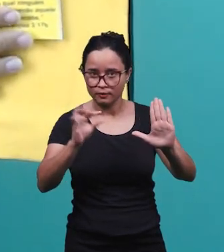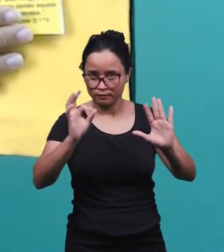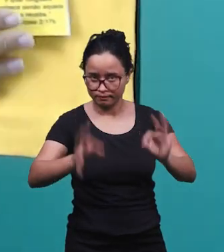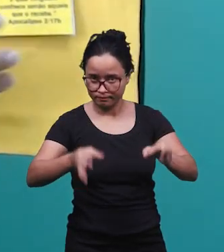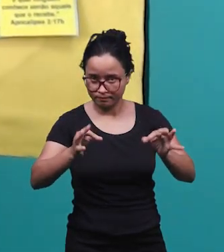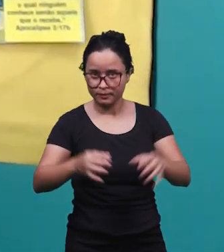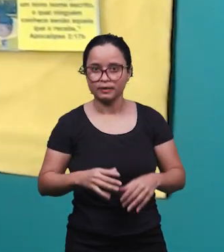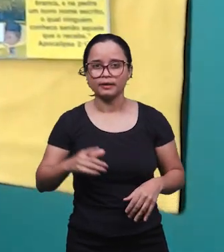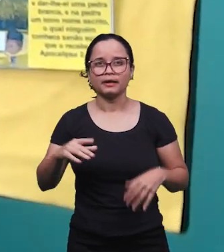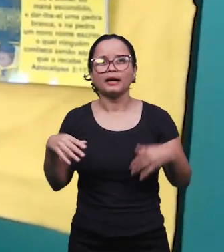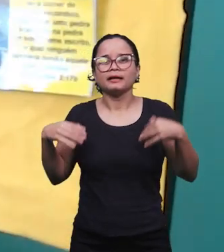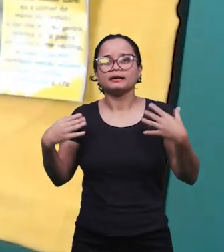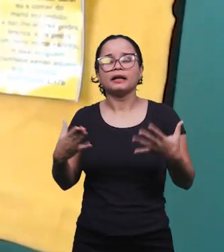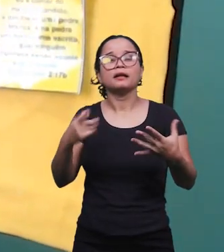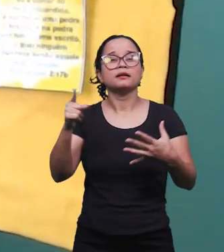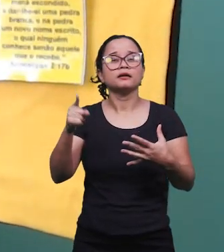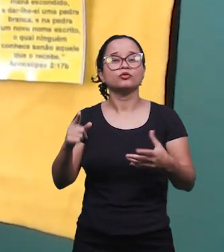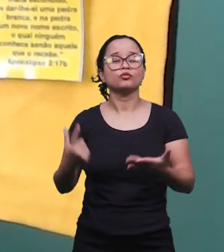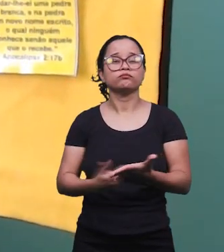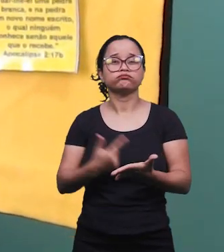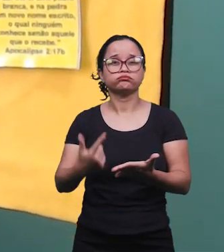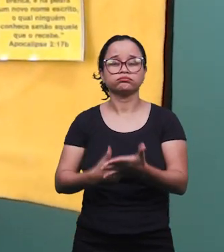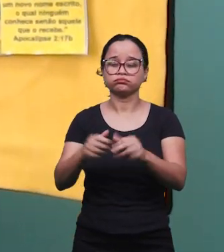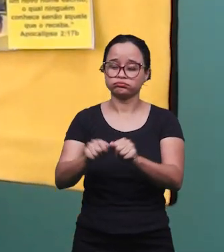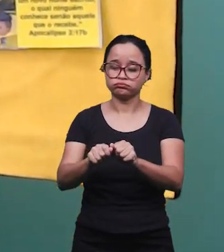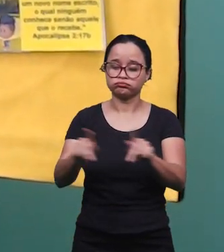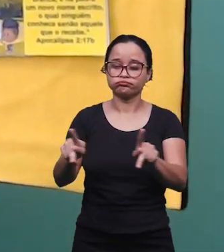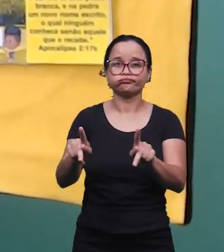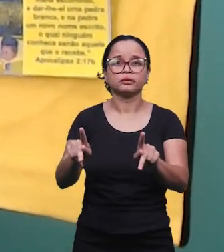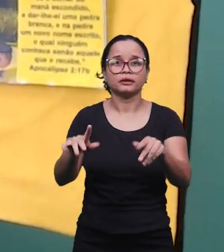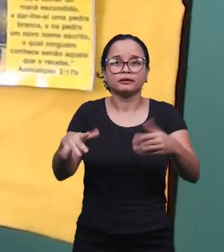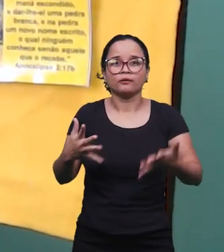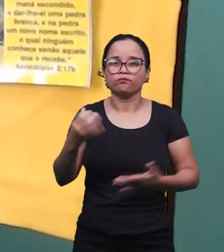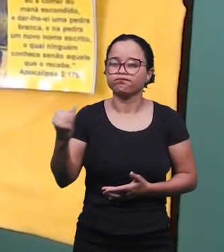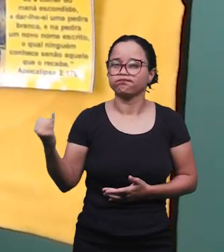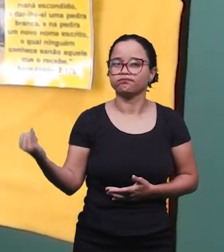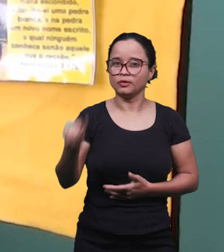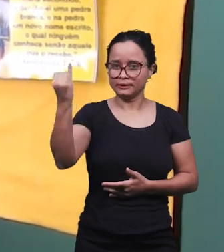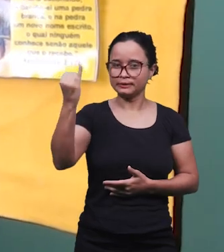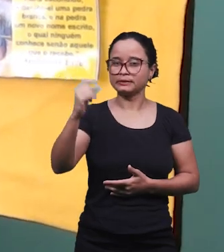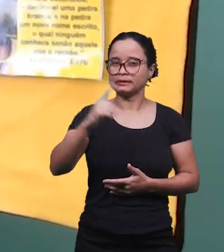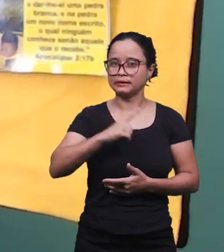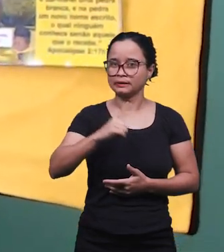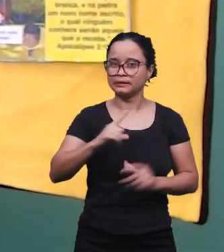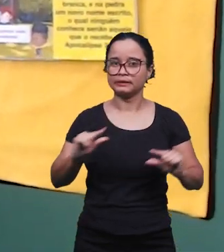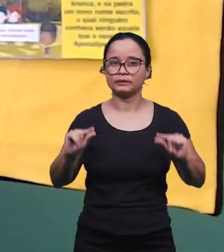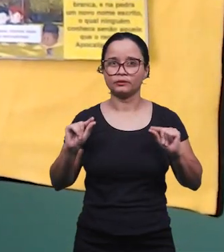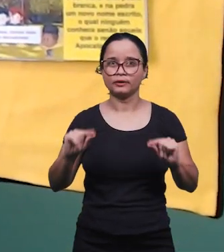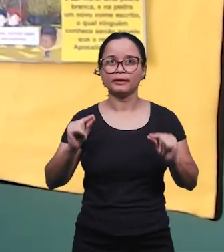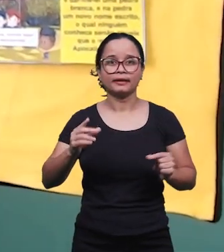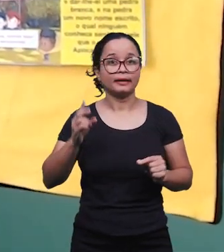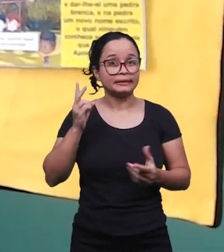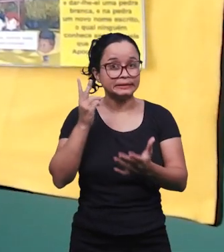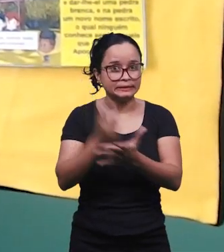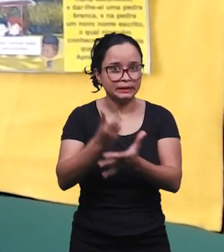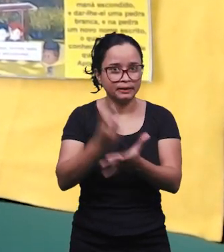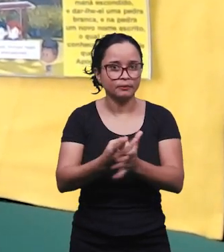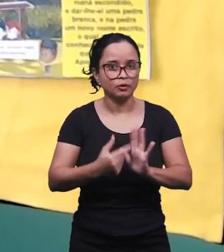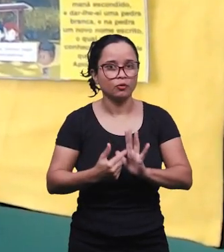né, que lá está em Apocalipse. É muito importante, irmãs, sempre trazermos